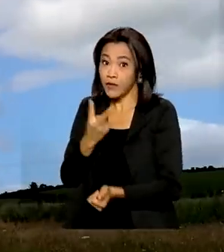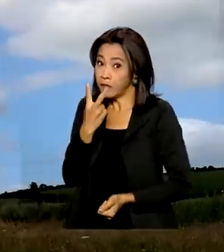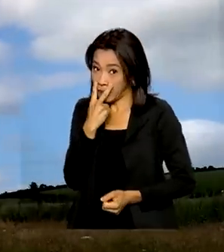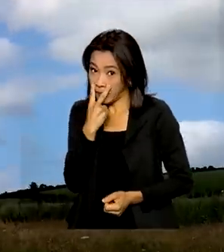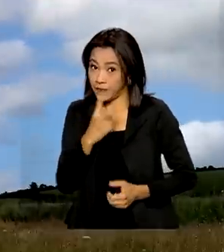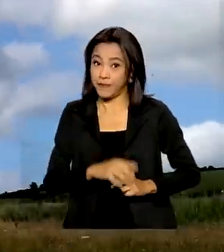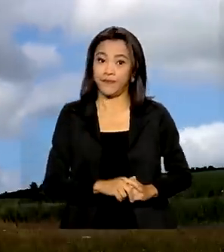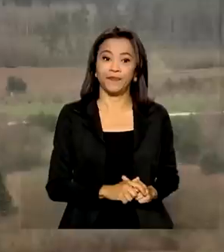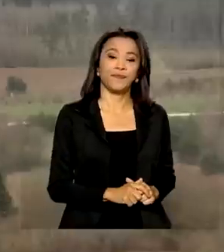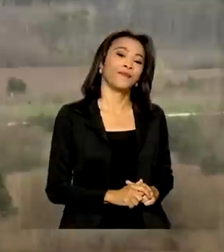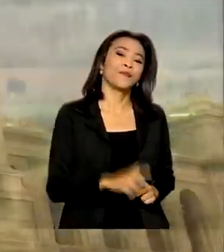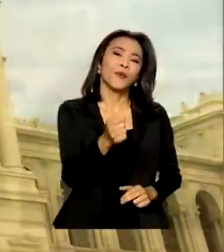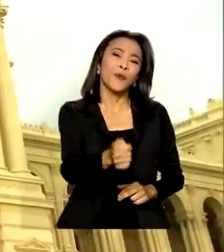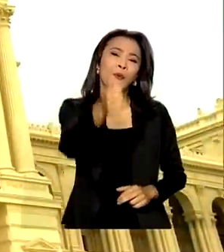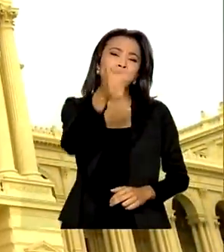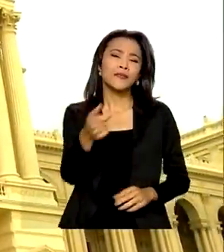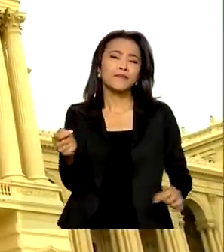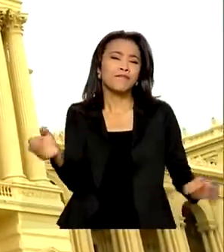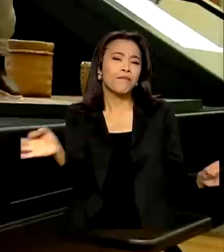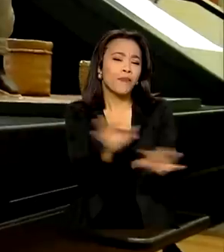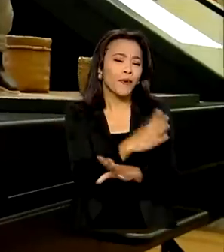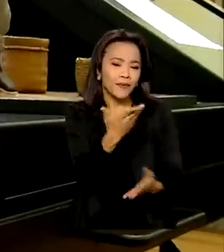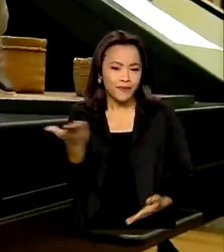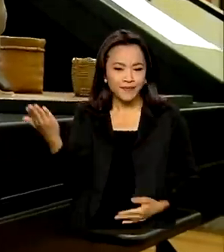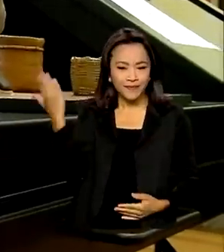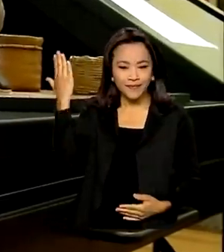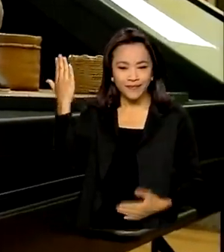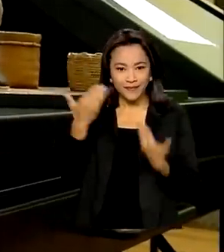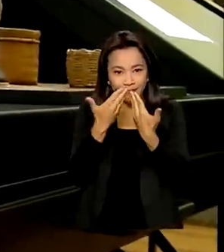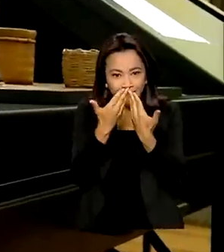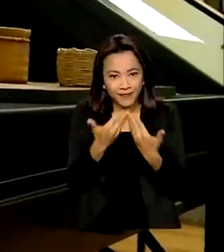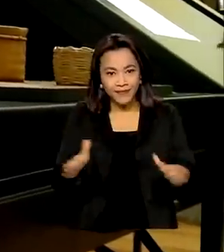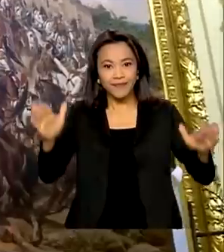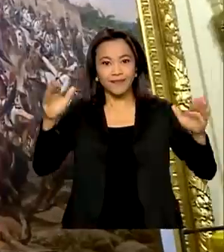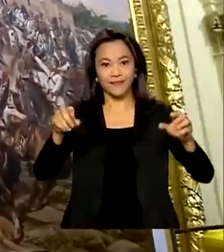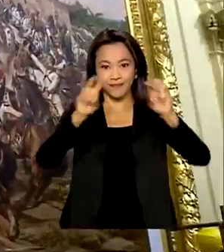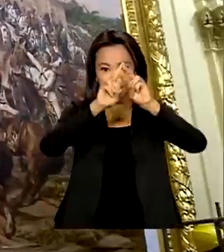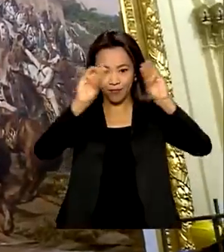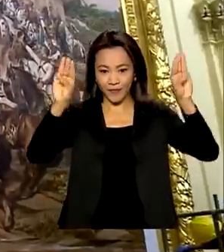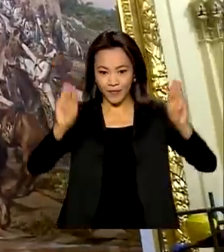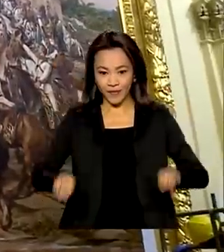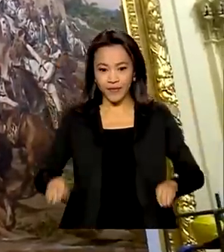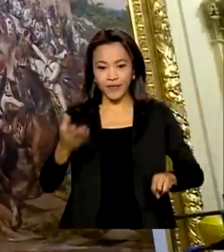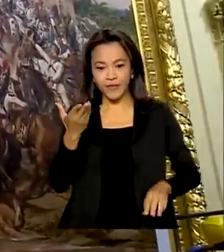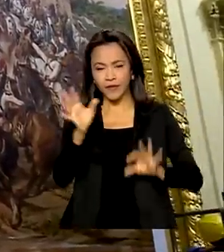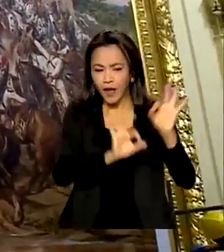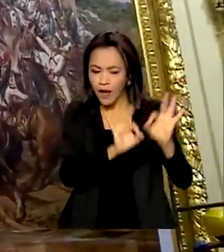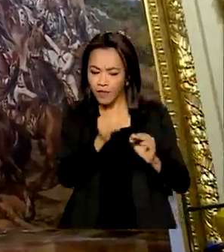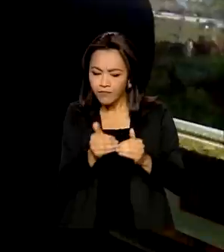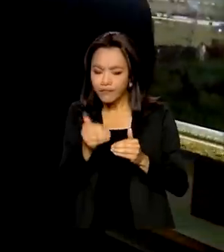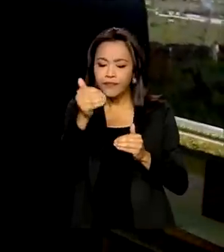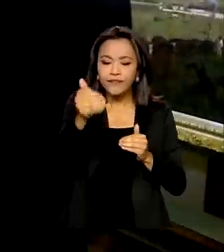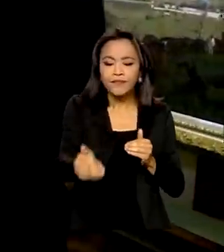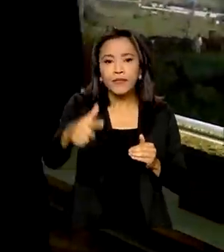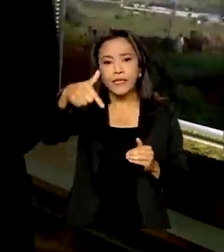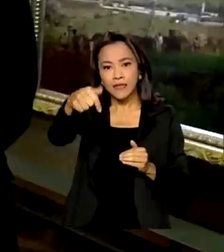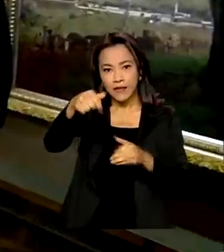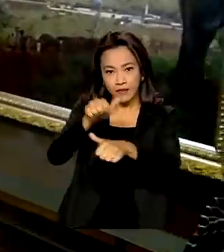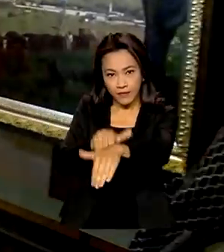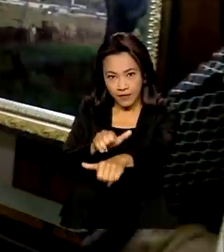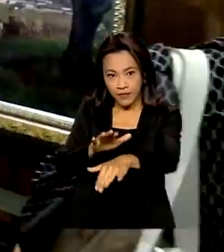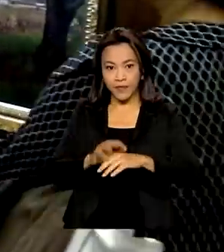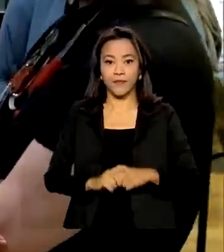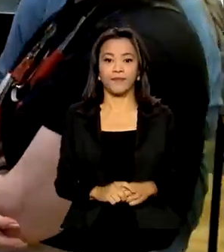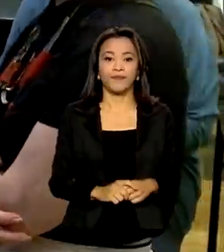Vitória. Quase pronto para reabrir as portas. Reinauguração do Museu do Ipiranga está prevista para o dia 7 de